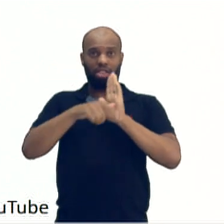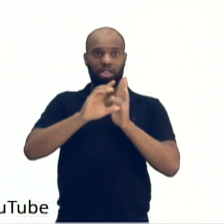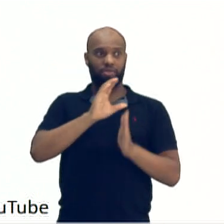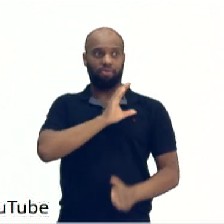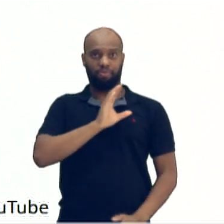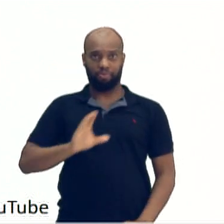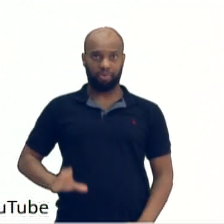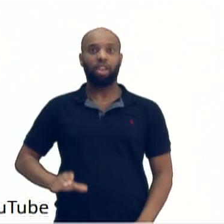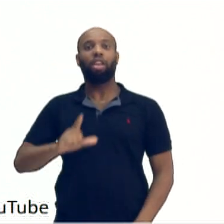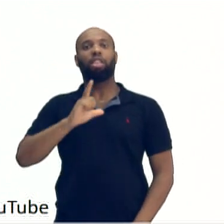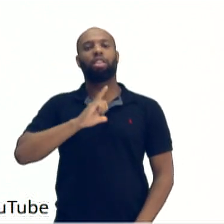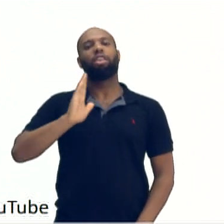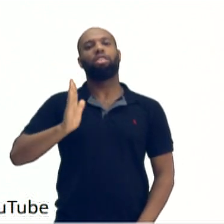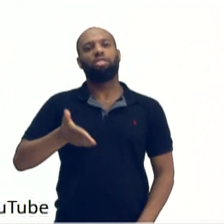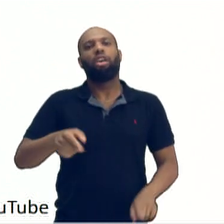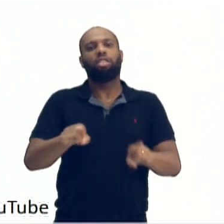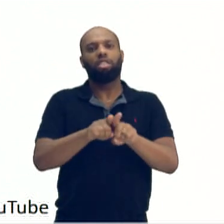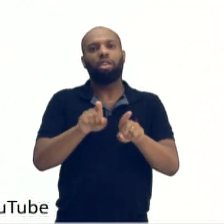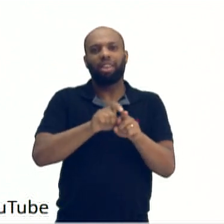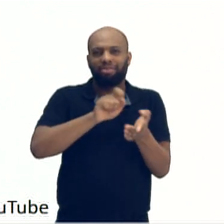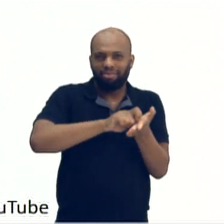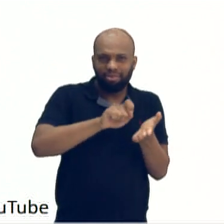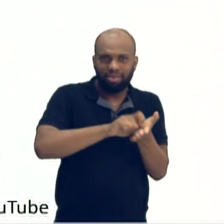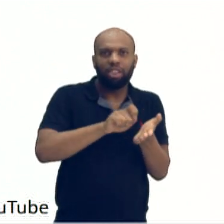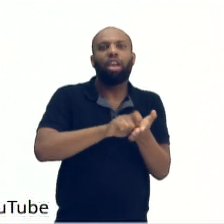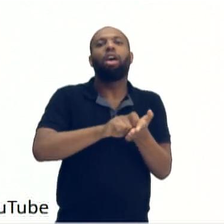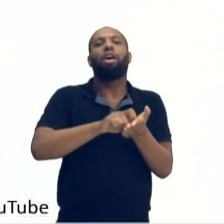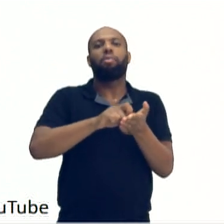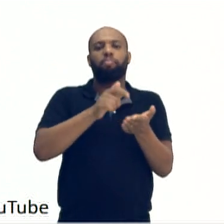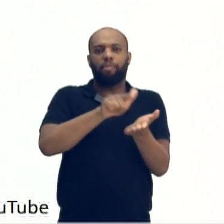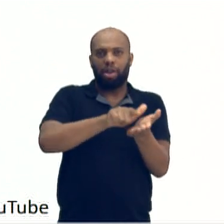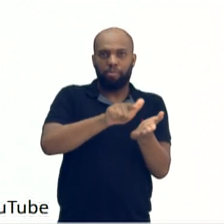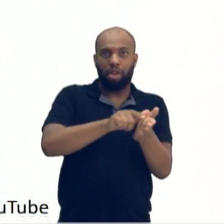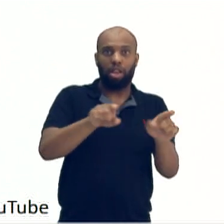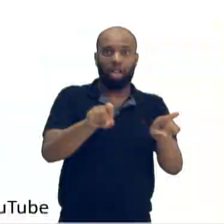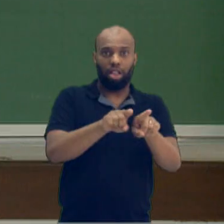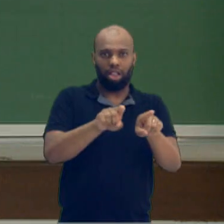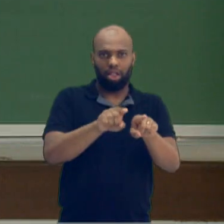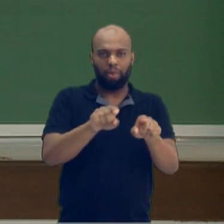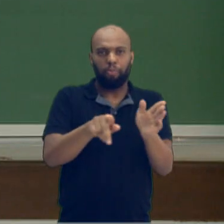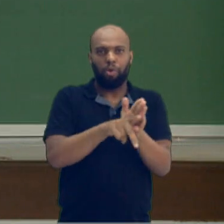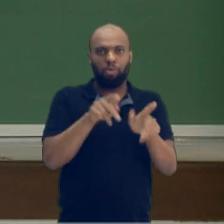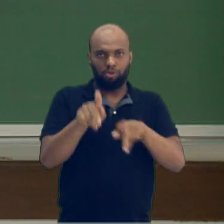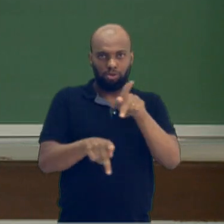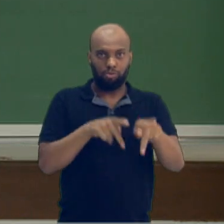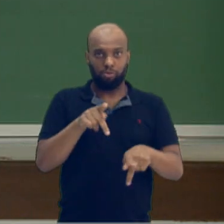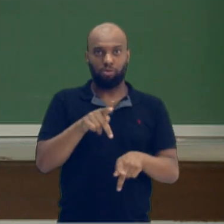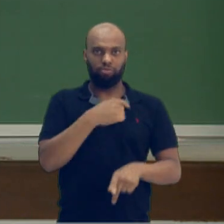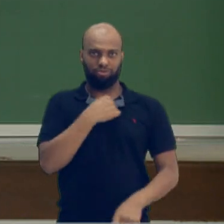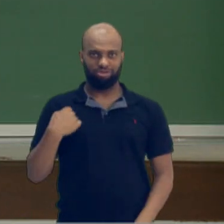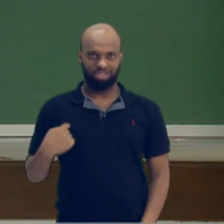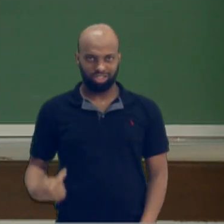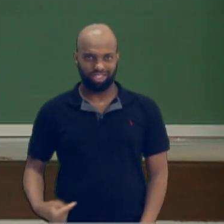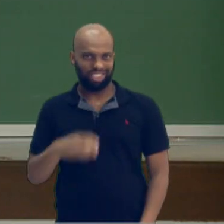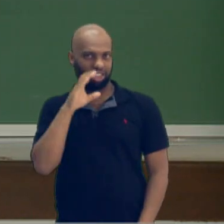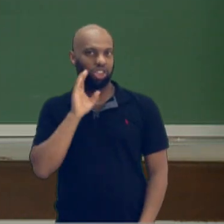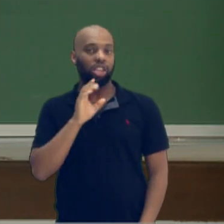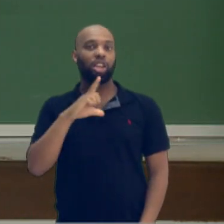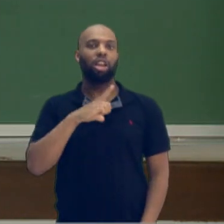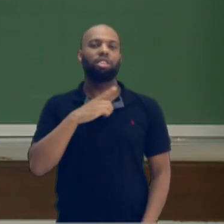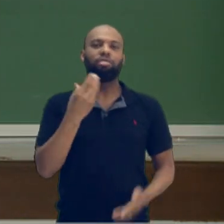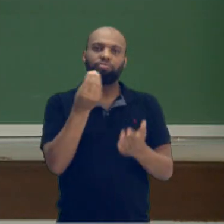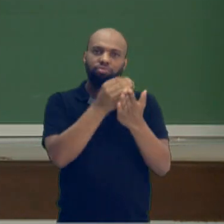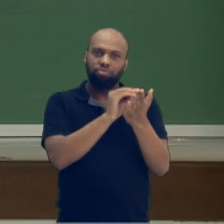históricos, tá? São papéis, né, feitos com bambu, dos chineses, onde eles anotavam vários dados, tá certo?